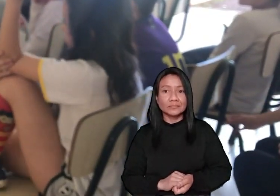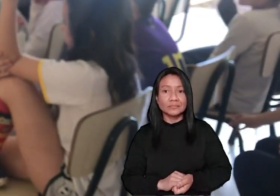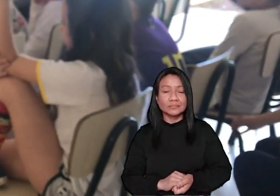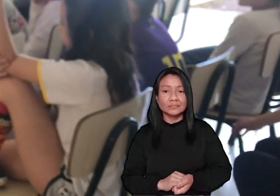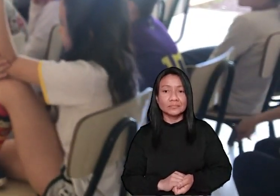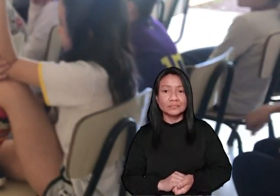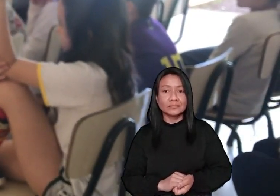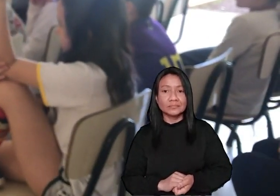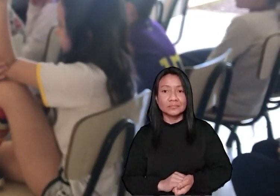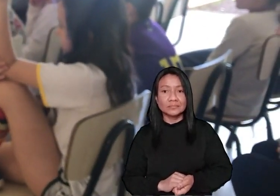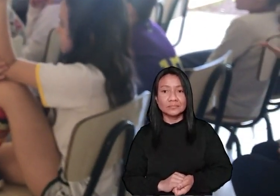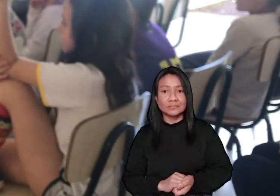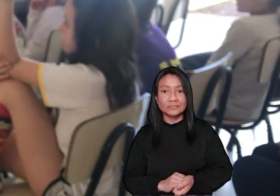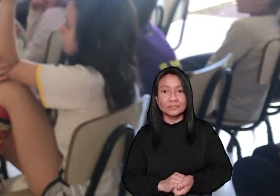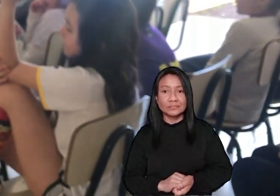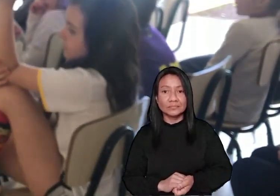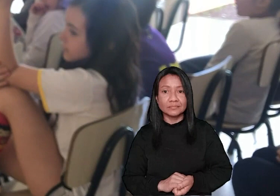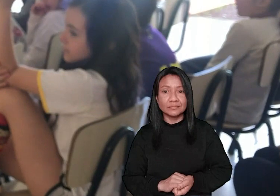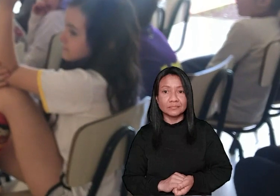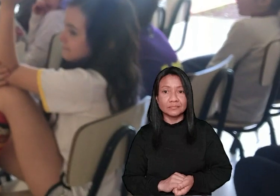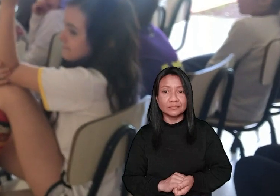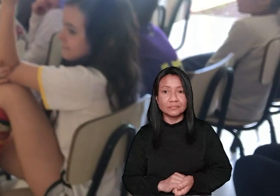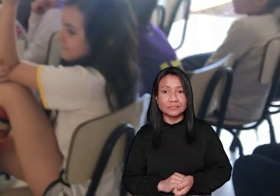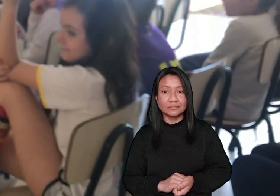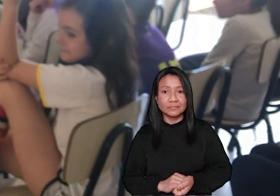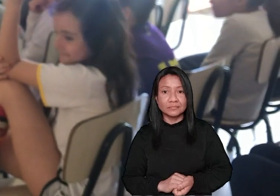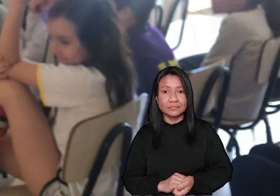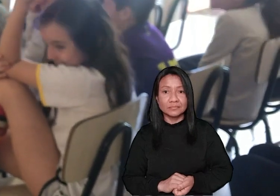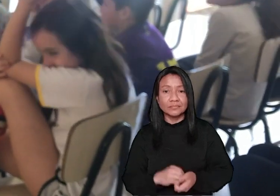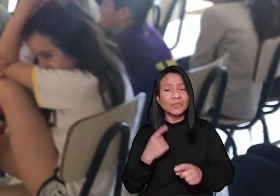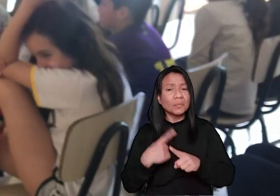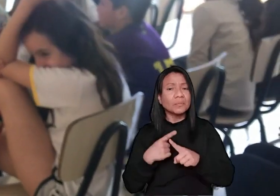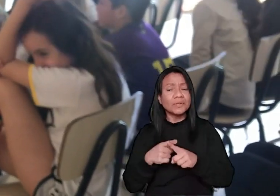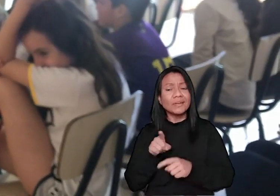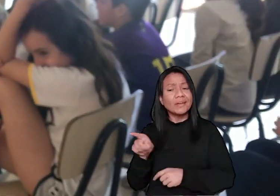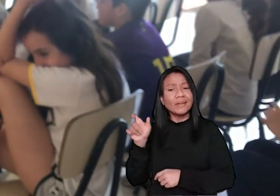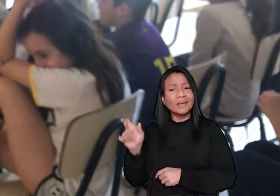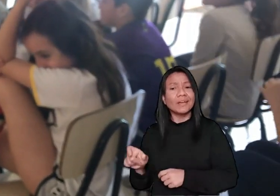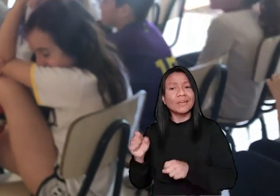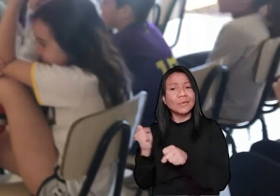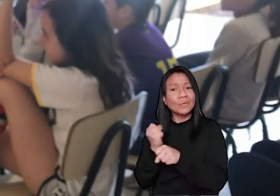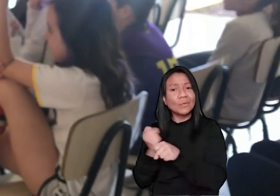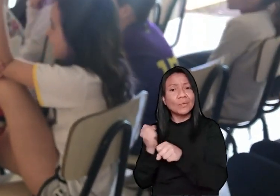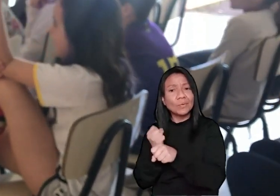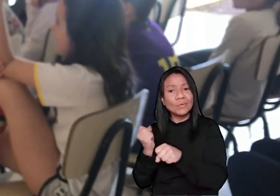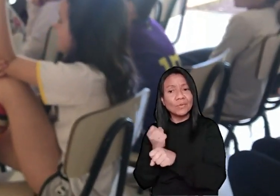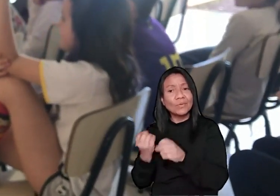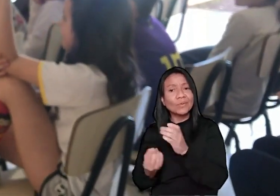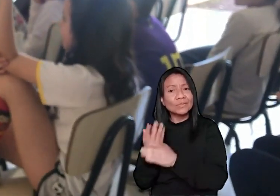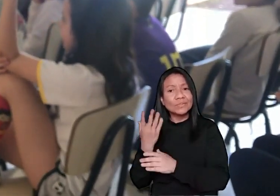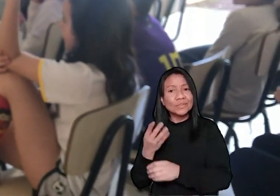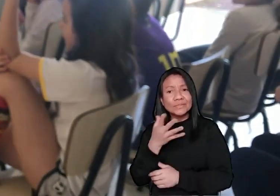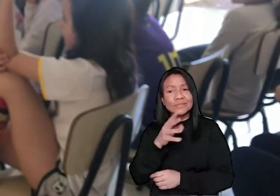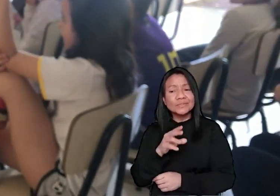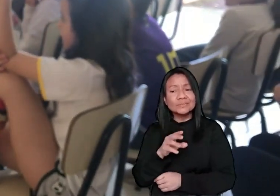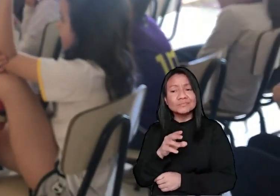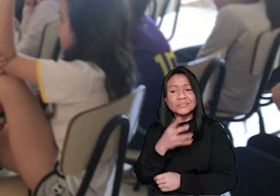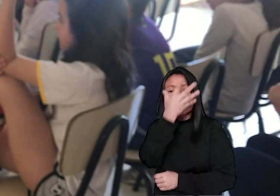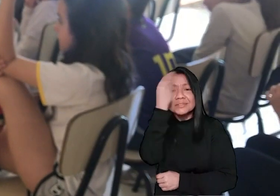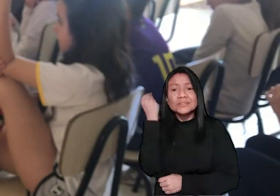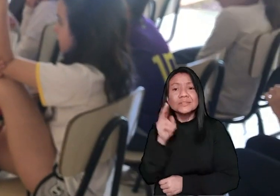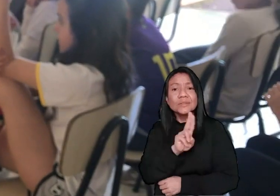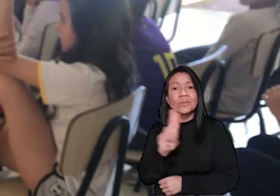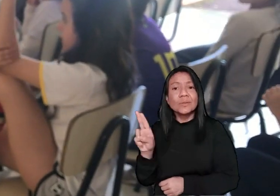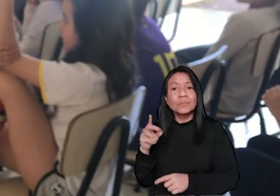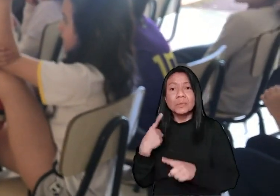mais do sítio, não de casa? Você diz da cidade, do interior? Deixa eu